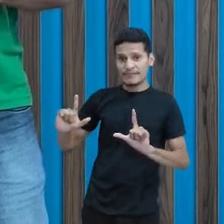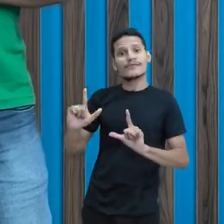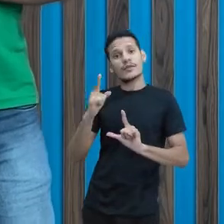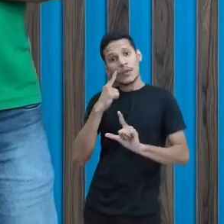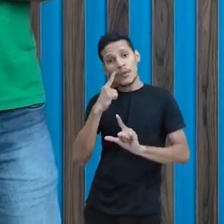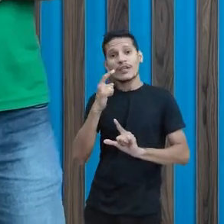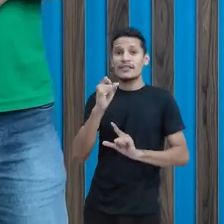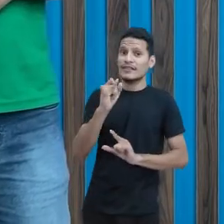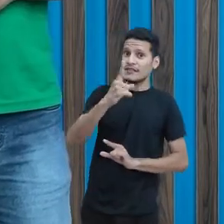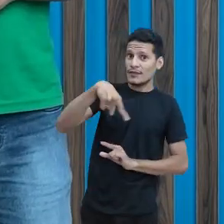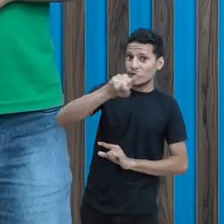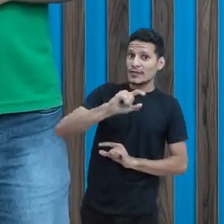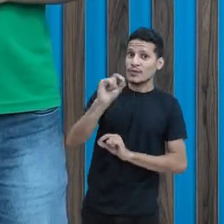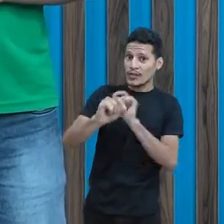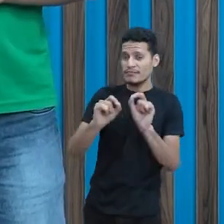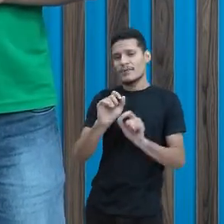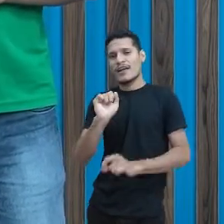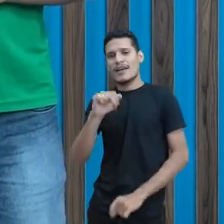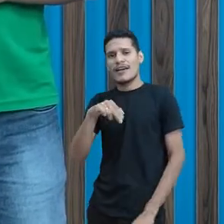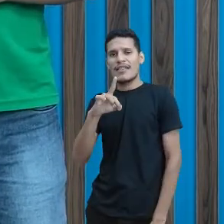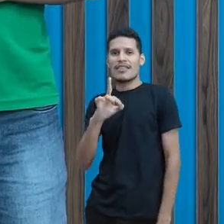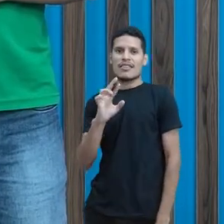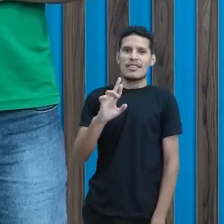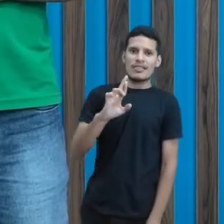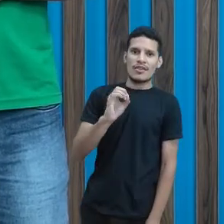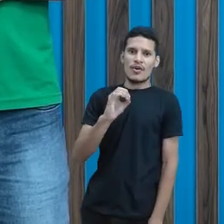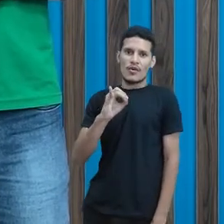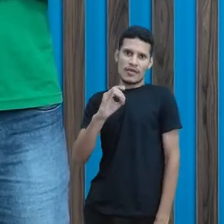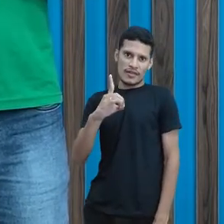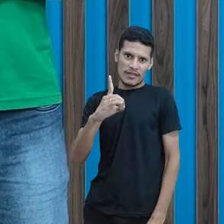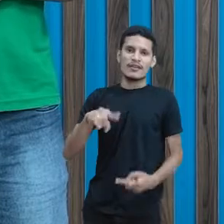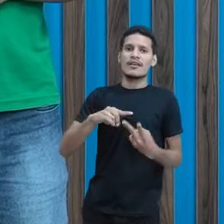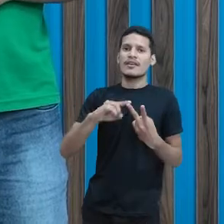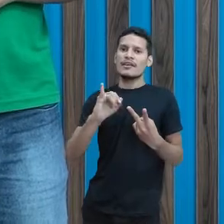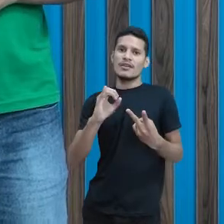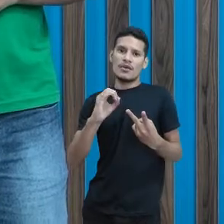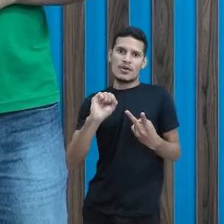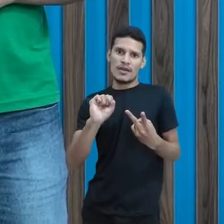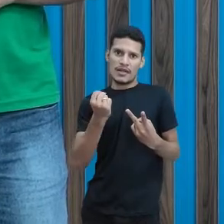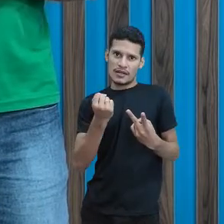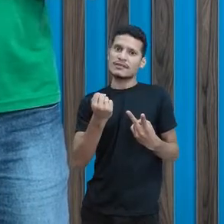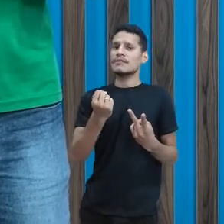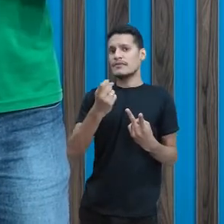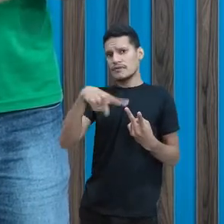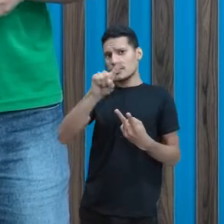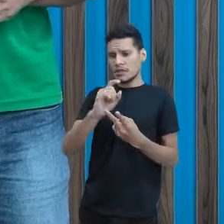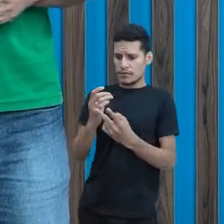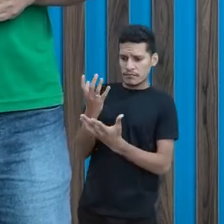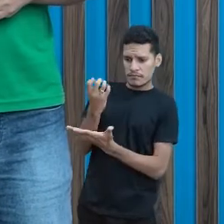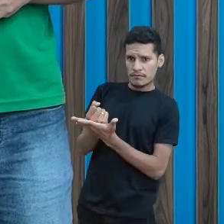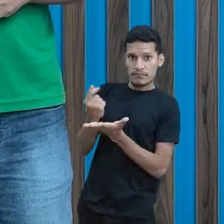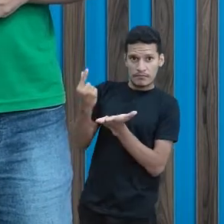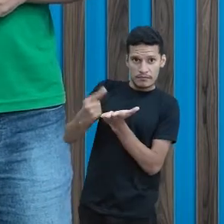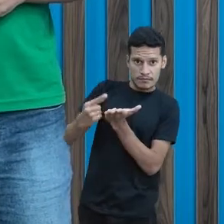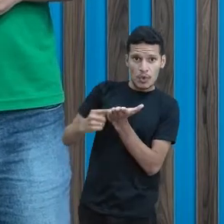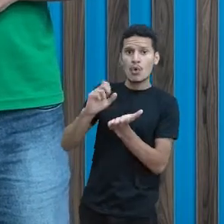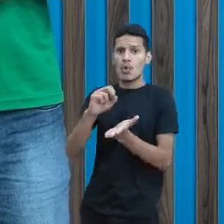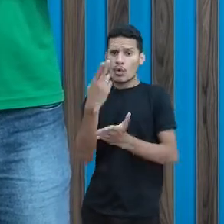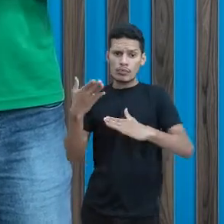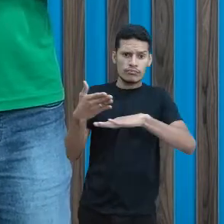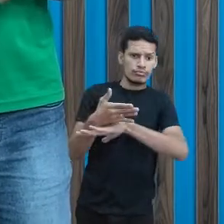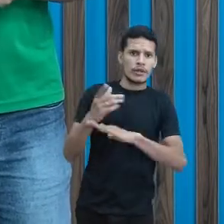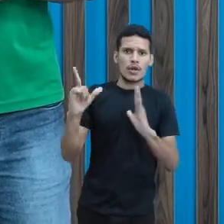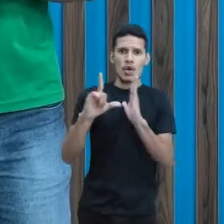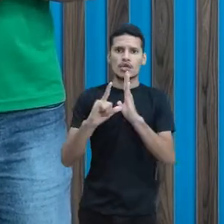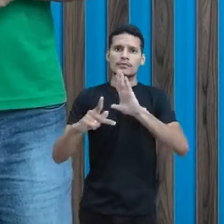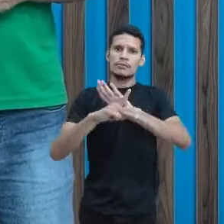seja o Android ou o iOS, vocês podem baixar, né, façam a leitura do QR Code, ou então vão direto lá na loja de aplicativos e